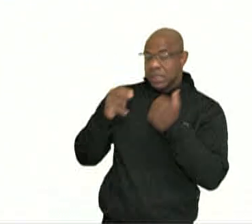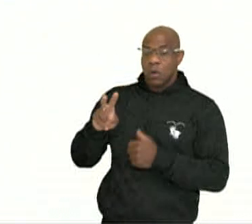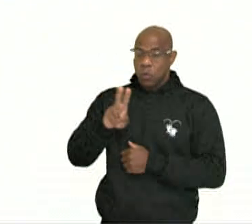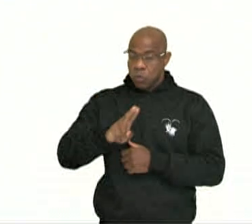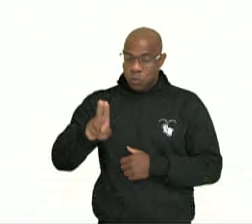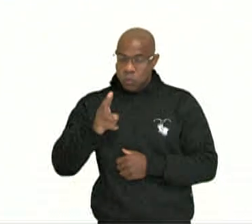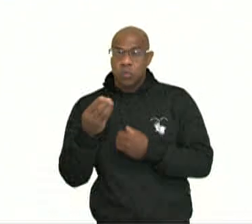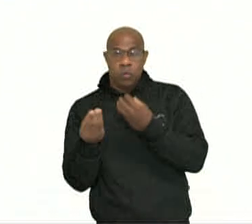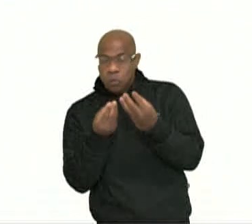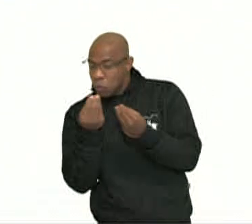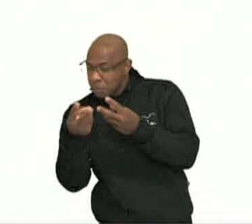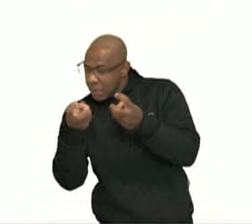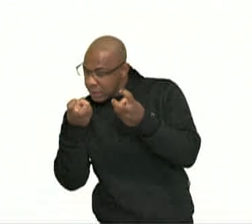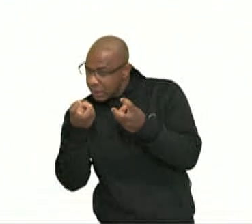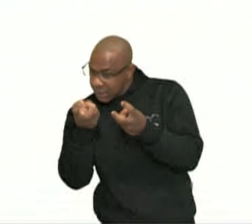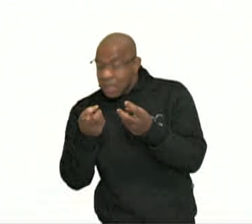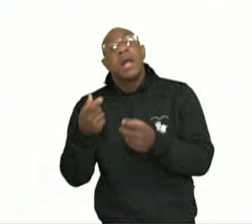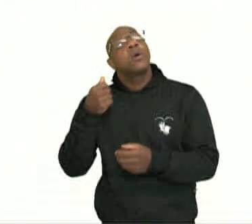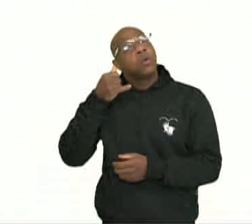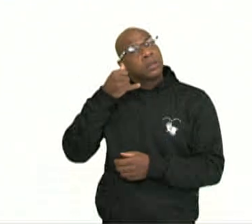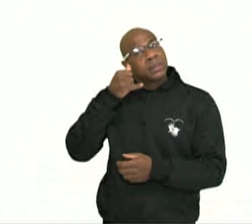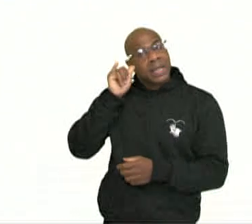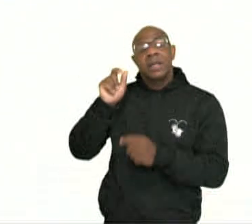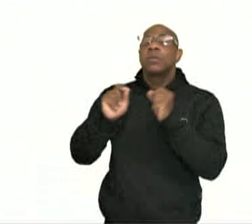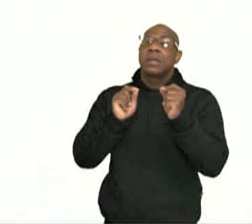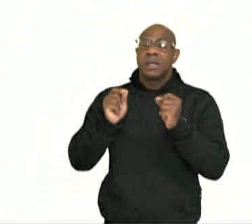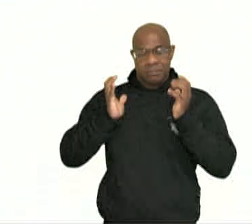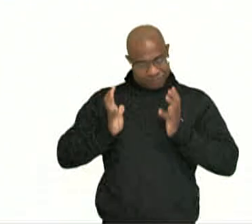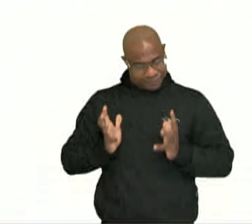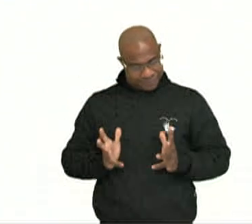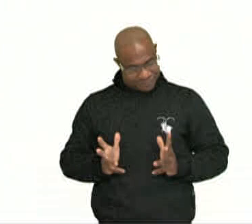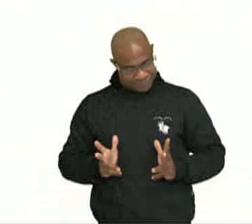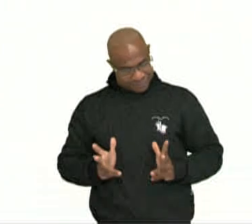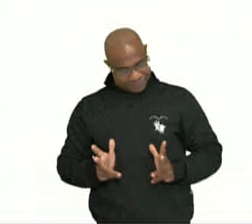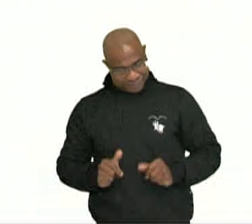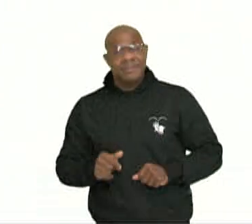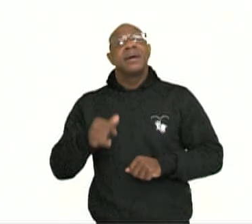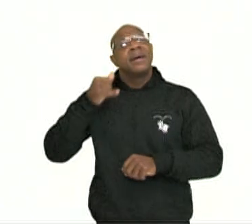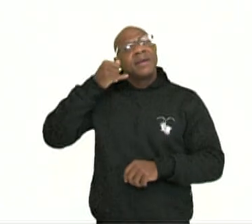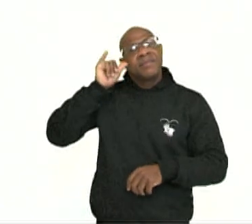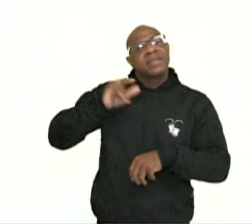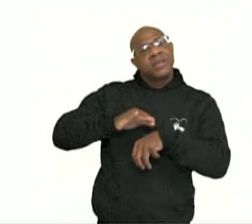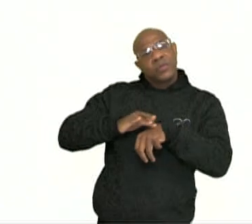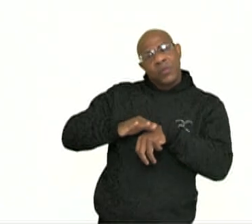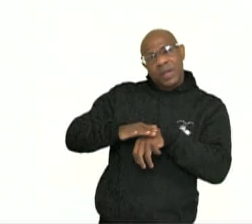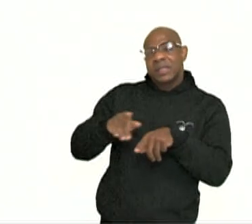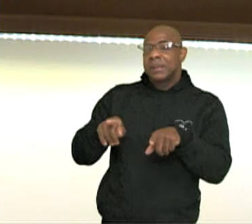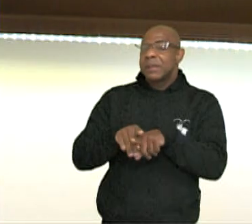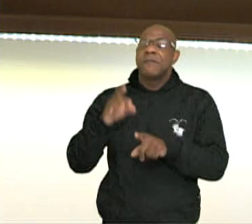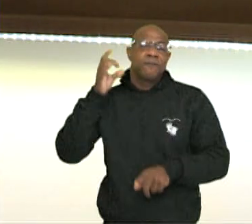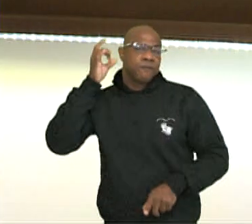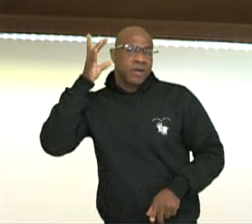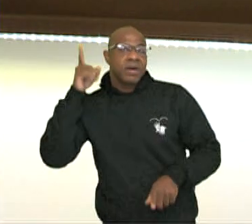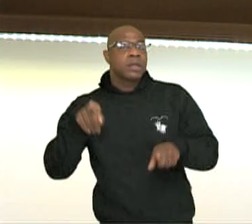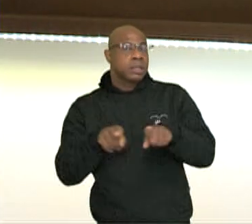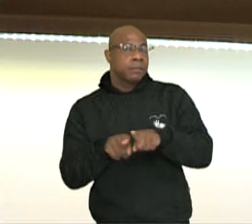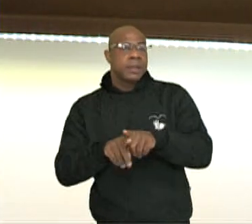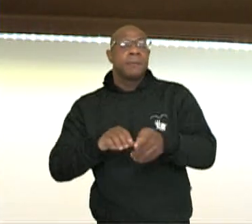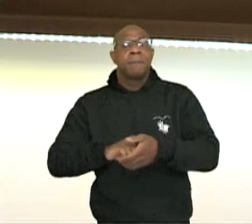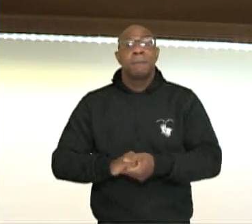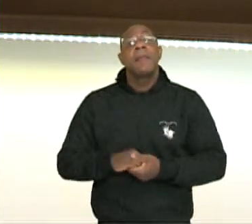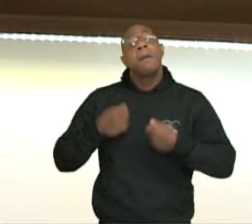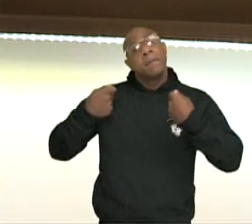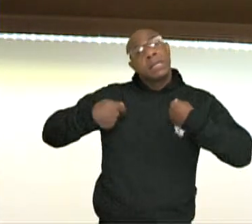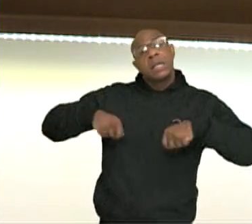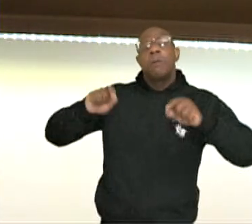higiene, elas conseguem evitar todas essas doenças com mais facilidade. Então,